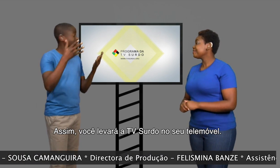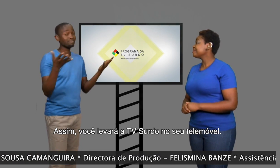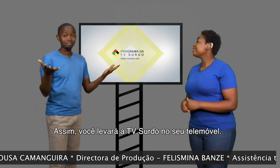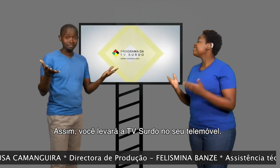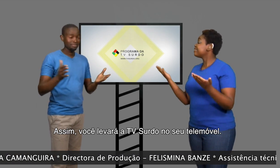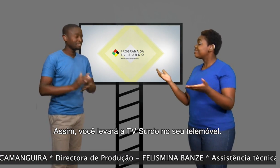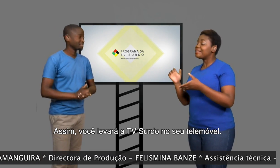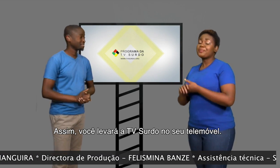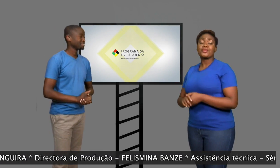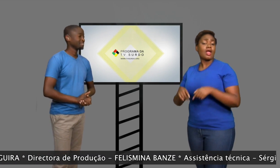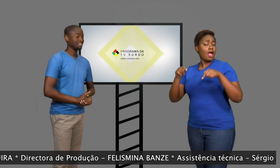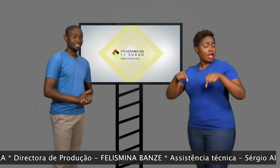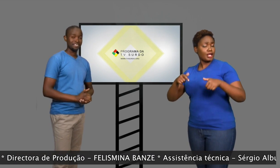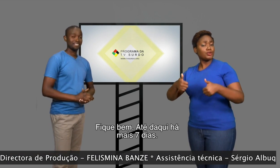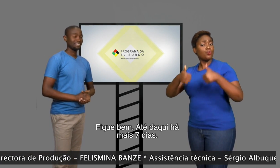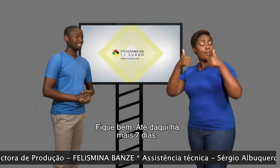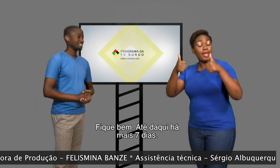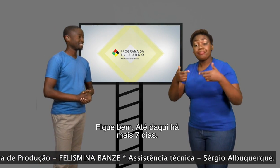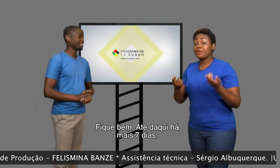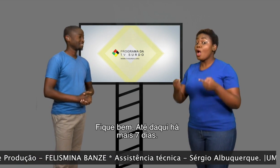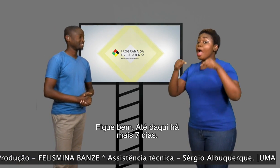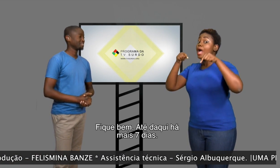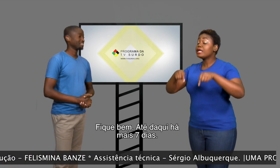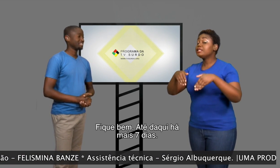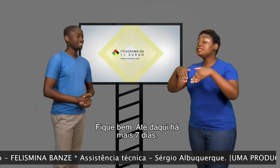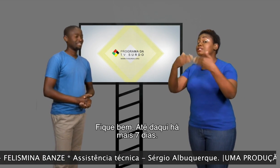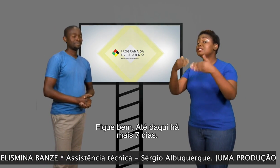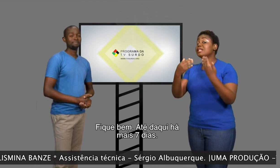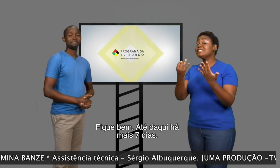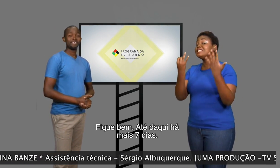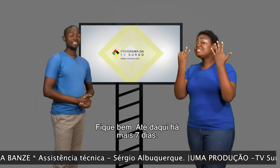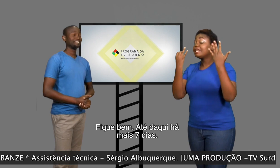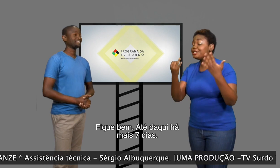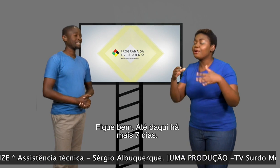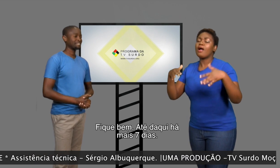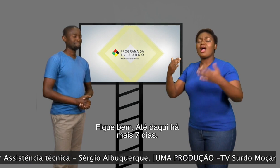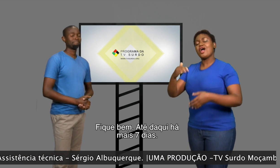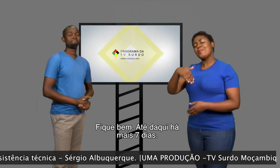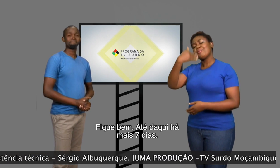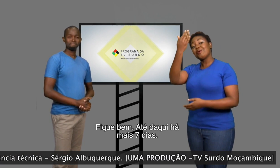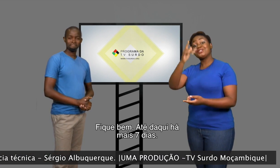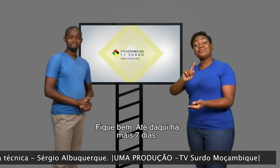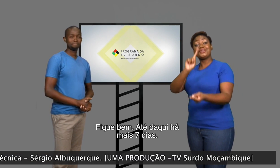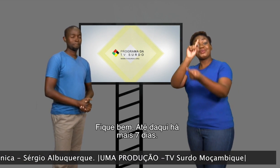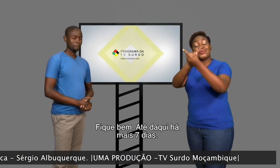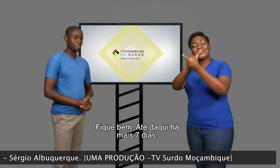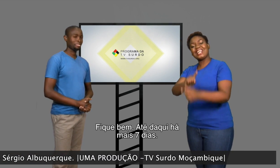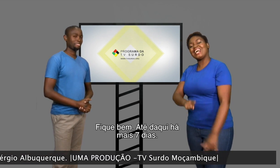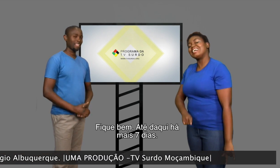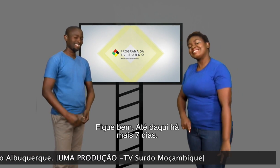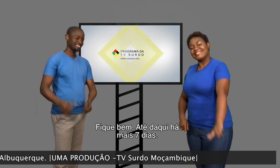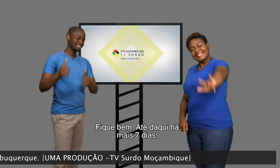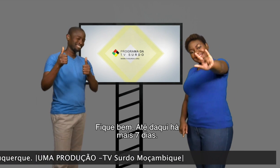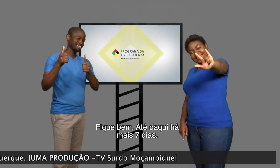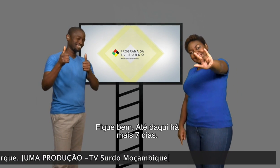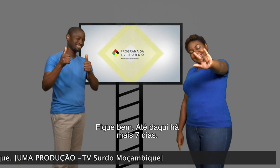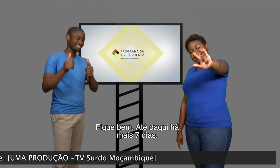telemóvel. Fique bem, até daqui a mais 7 dias.